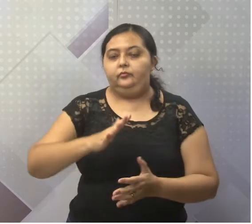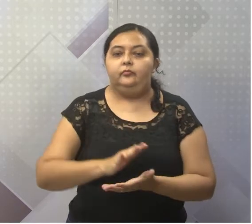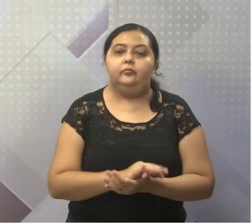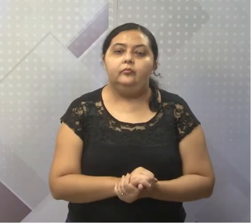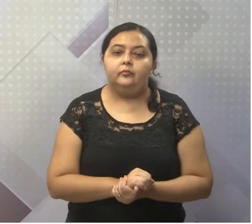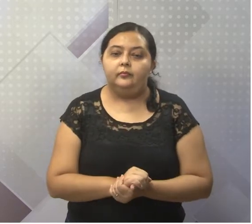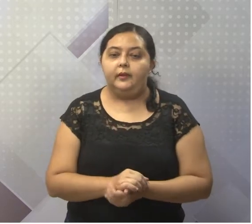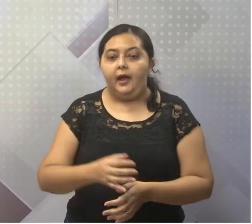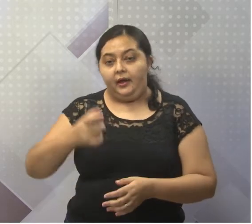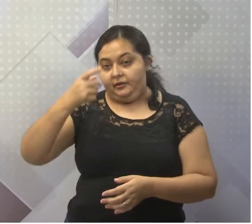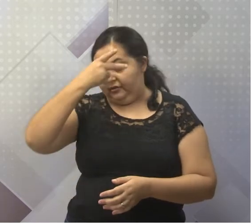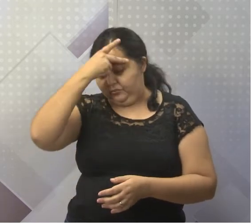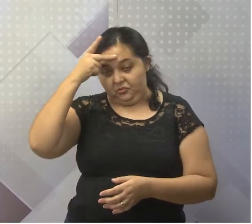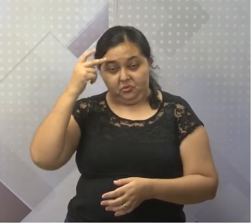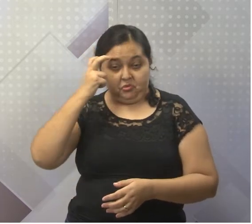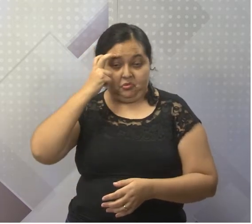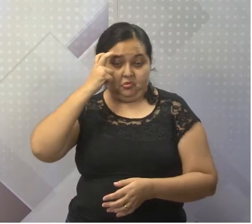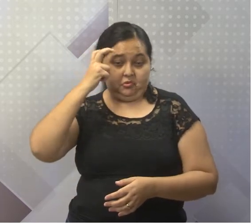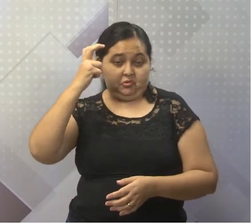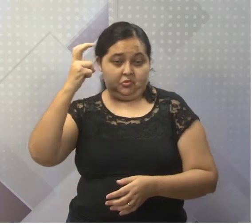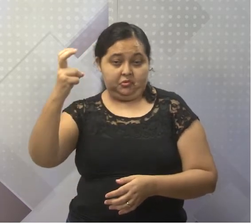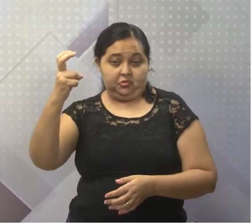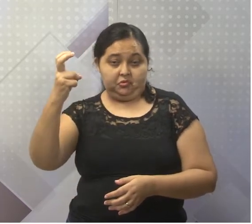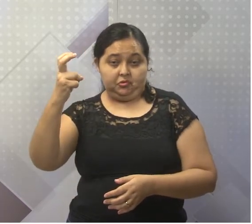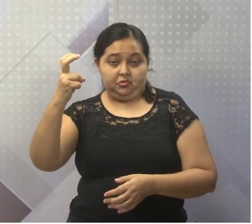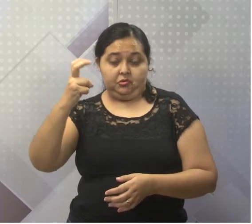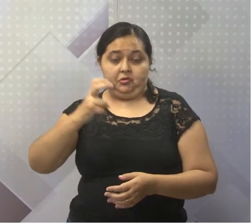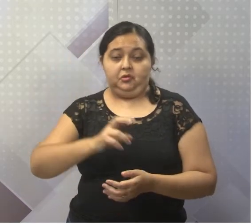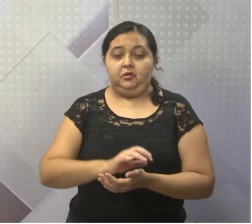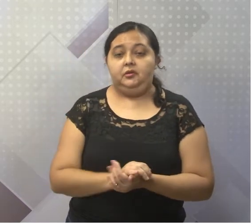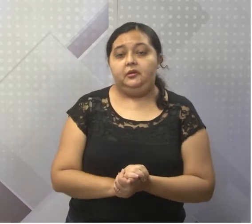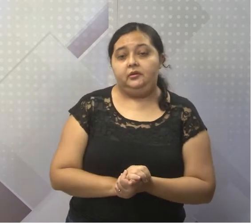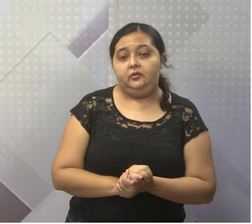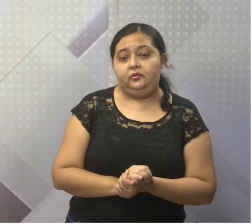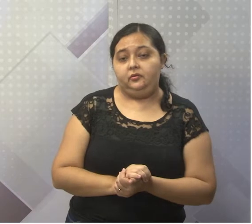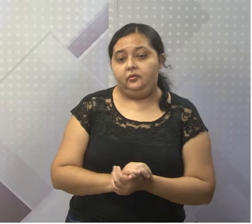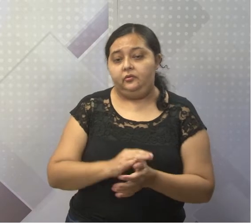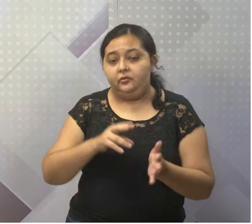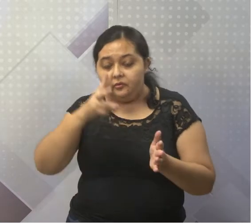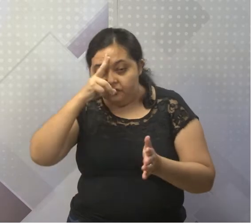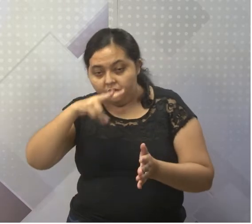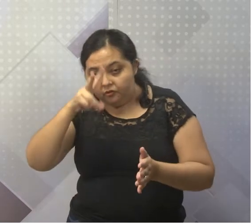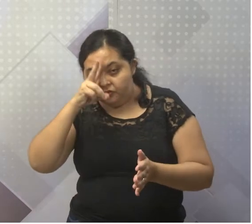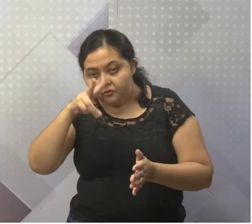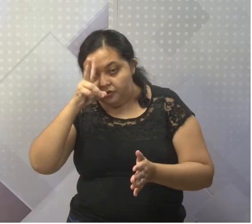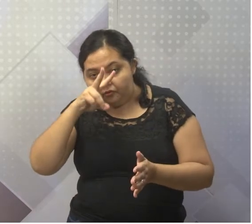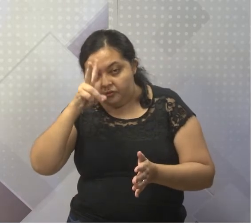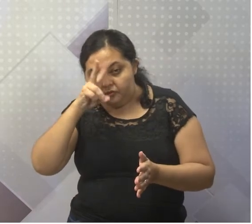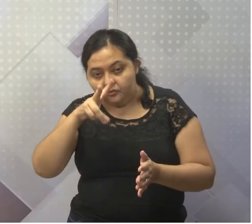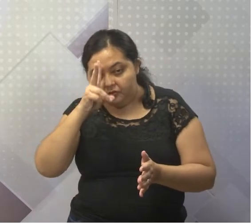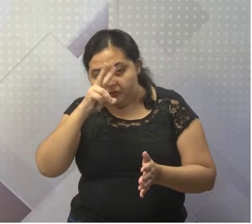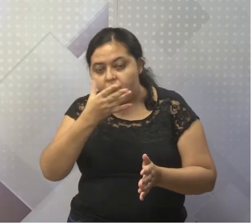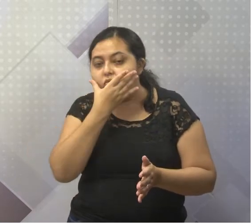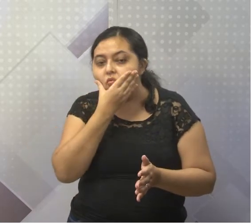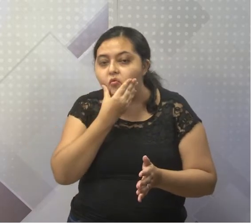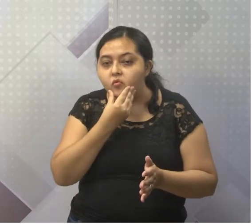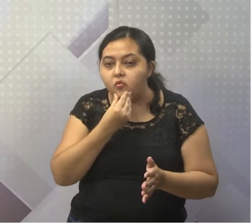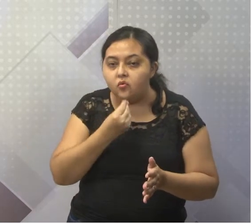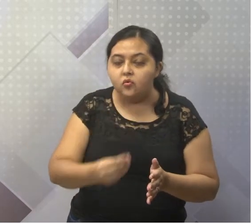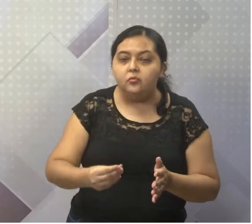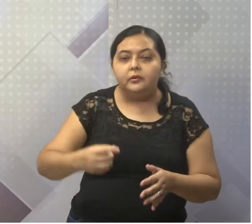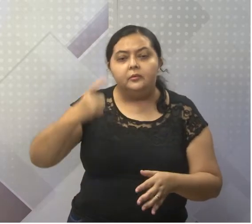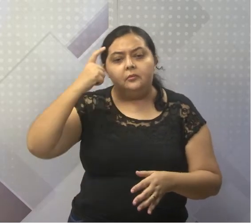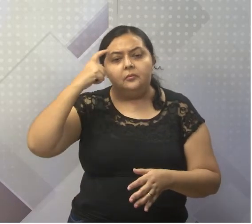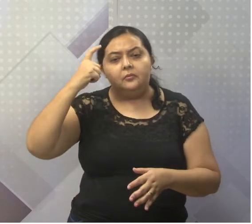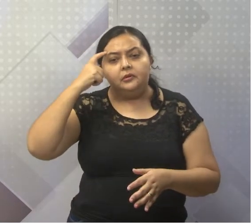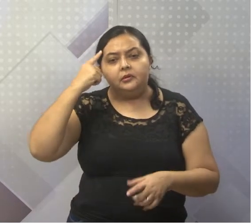os intelectuais de tela que traz historiadores locais inspirado também no pensamento político de